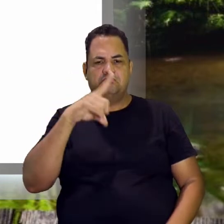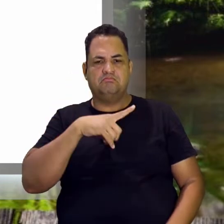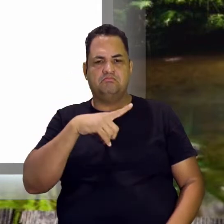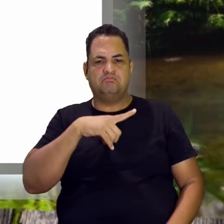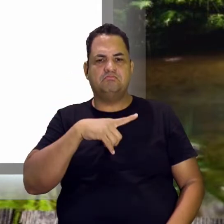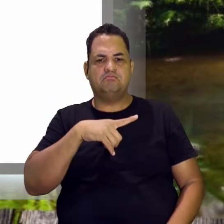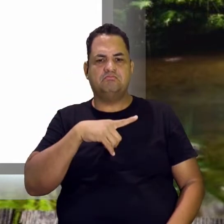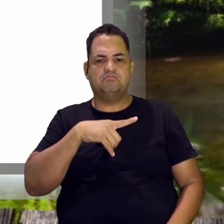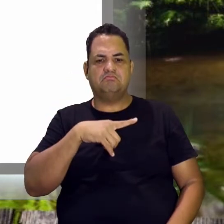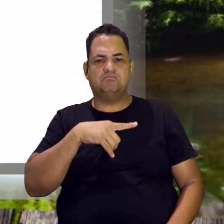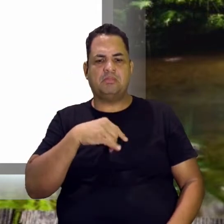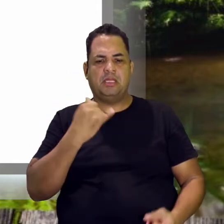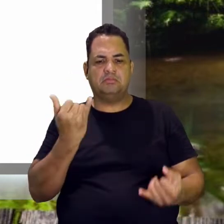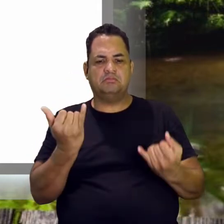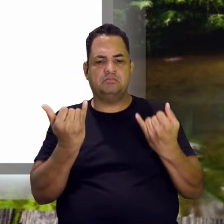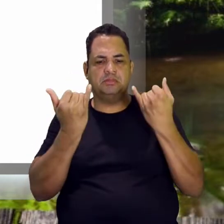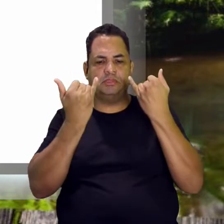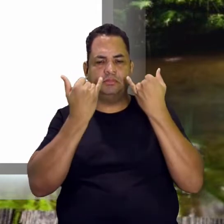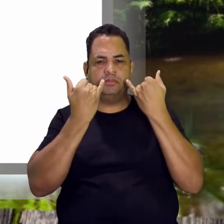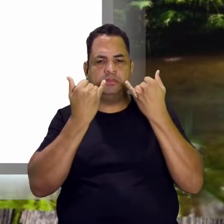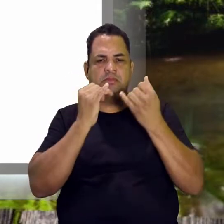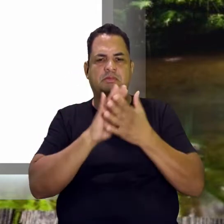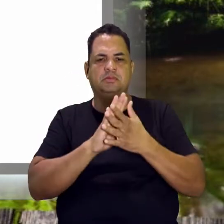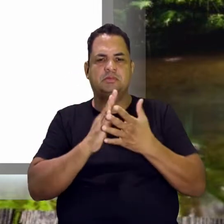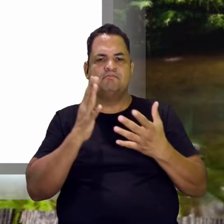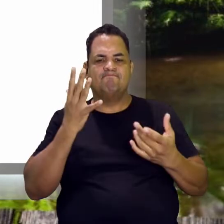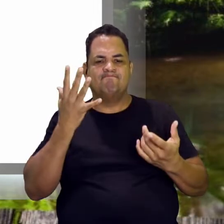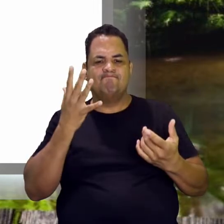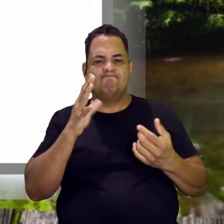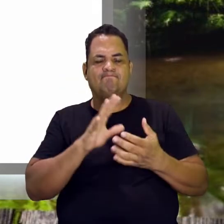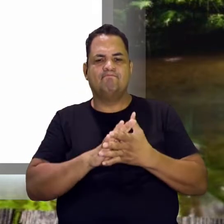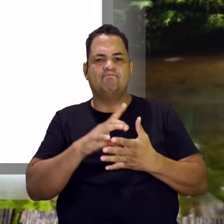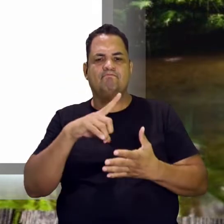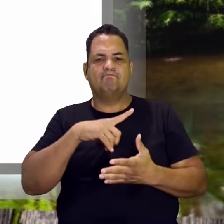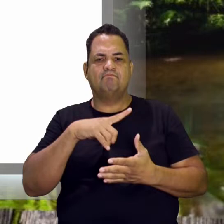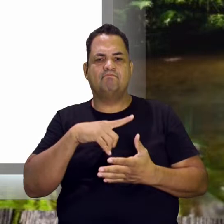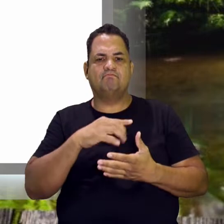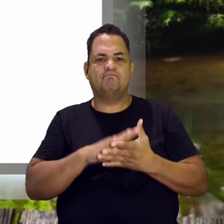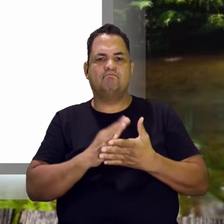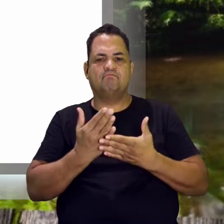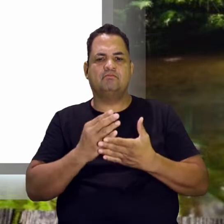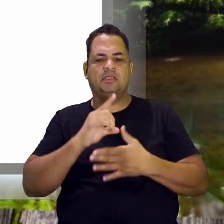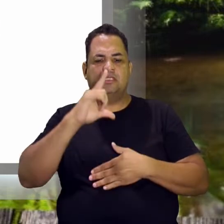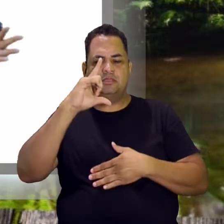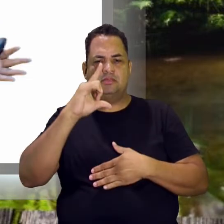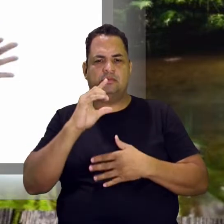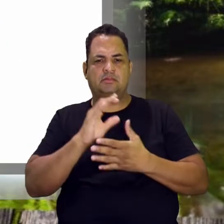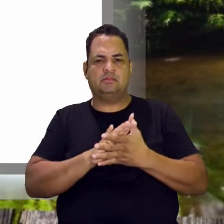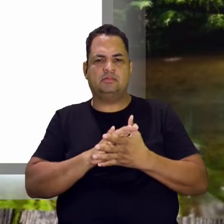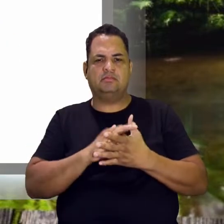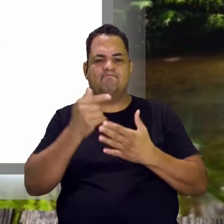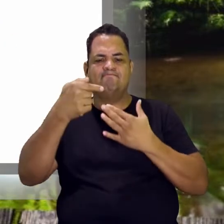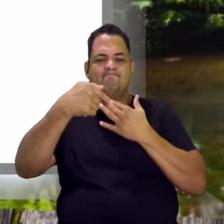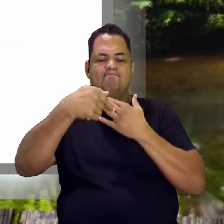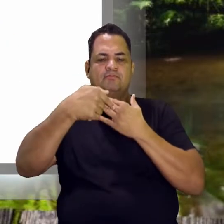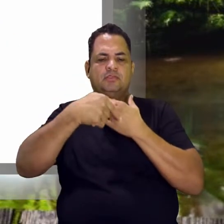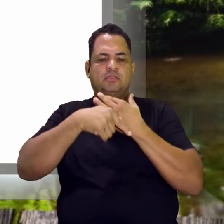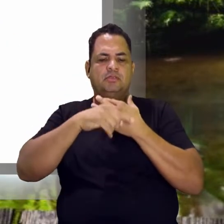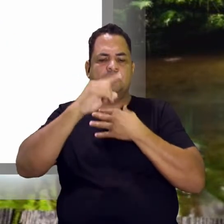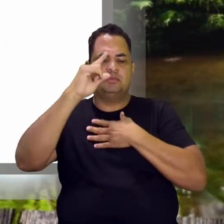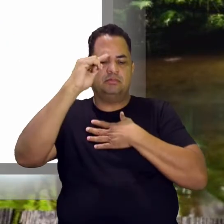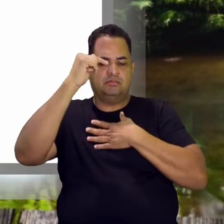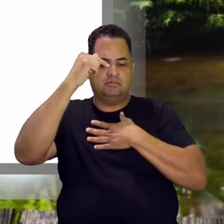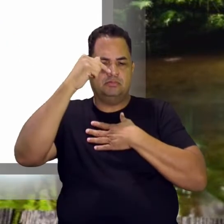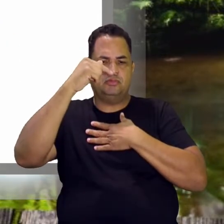notícia ruim, o impacto ele provoca também essa redução, quer dizer, então você pode ter